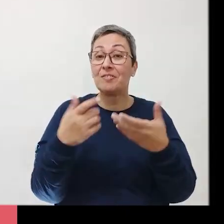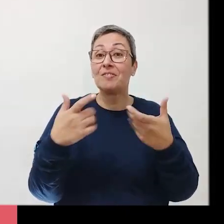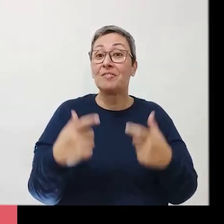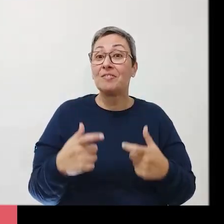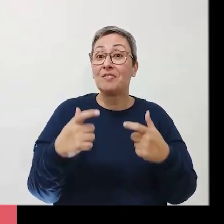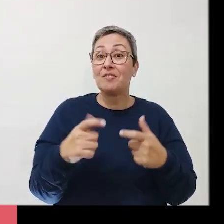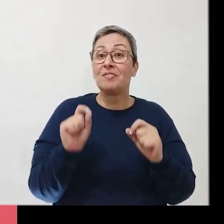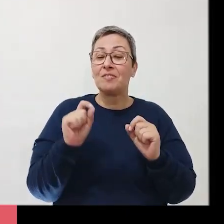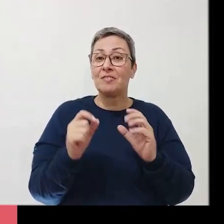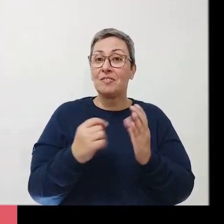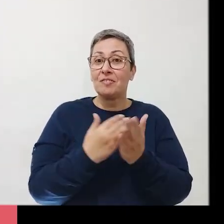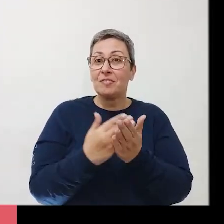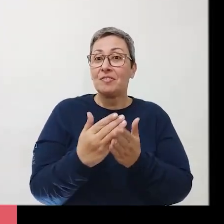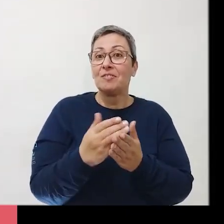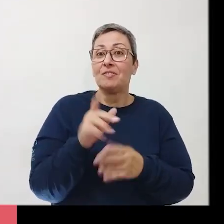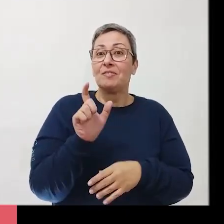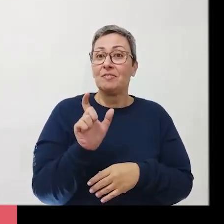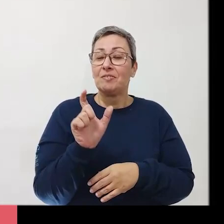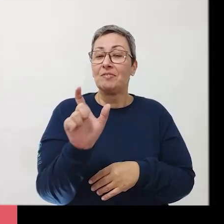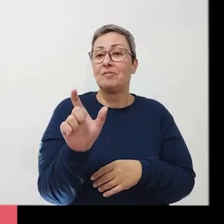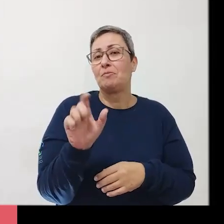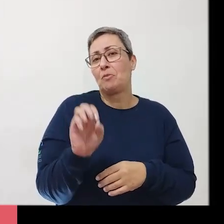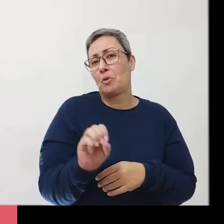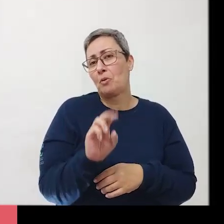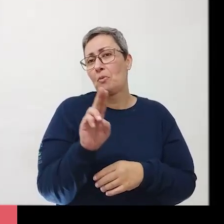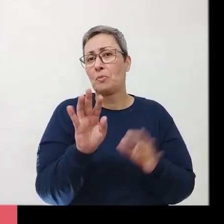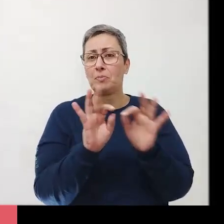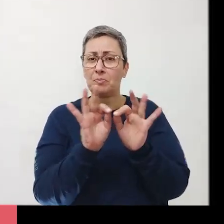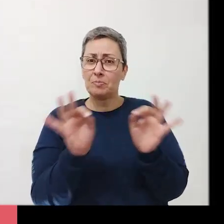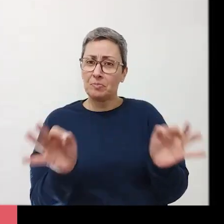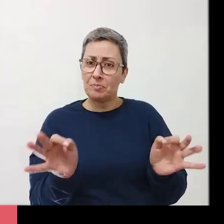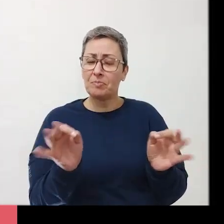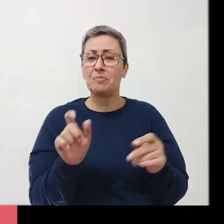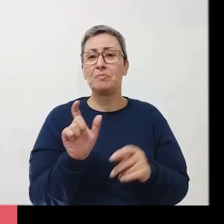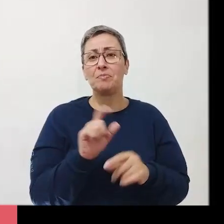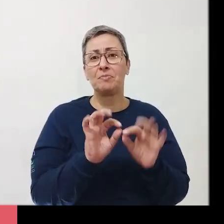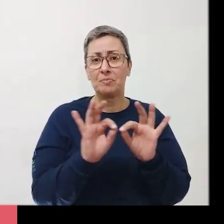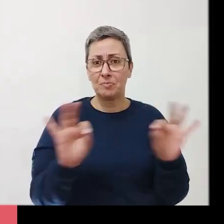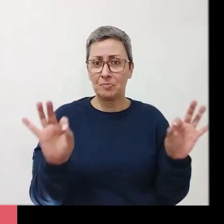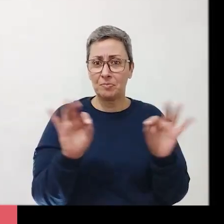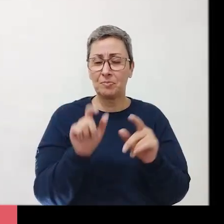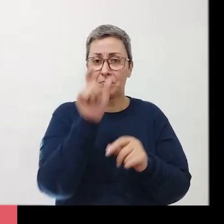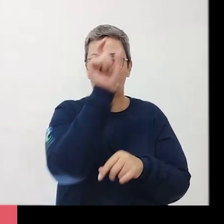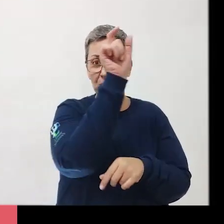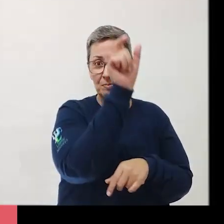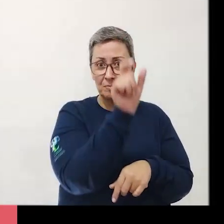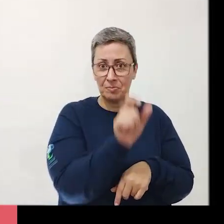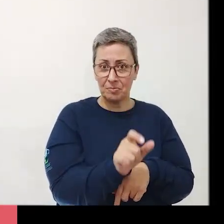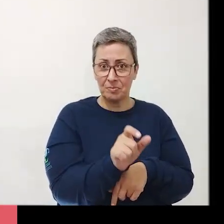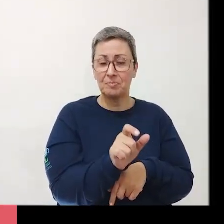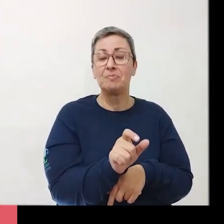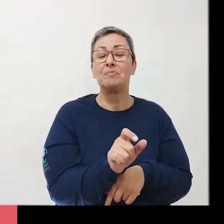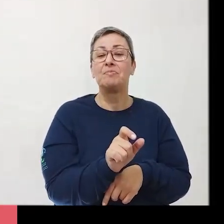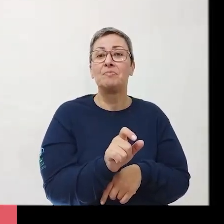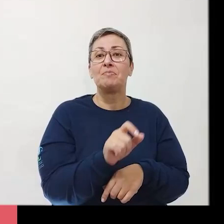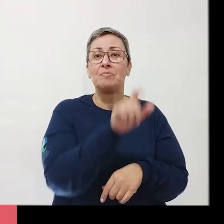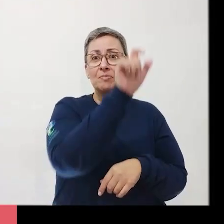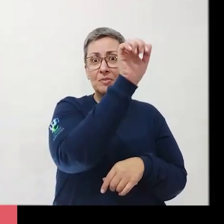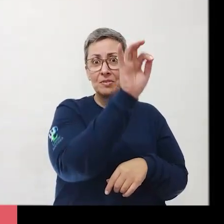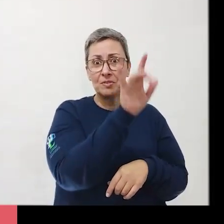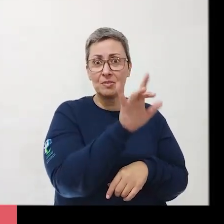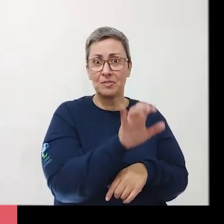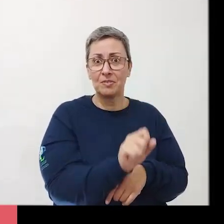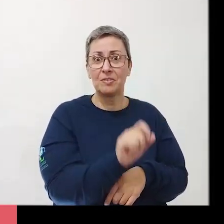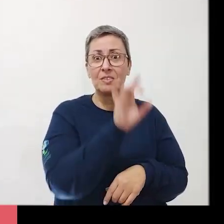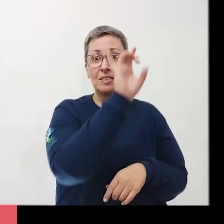palavra ou de uma frase simples escrita na posição vertical, utiliza-se cada uma de